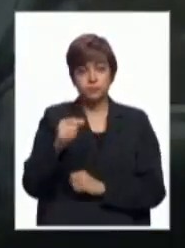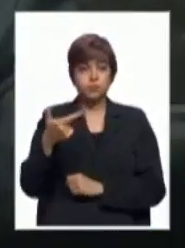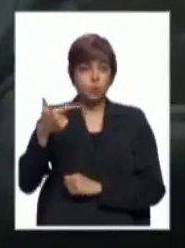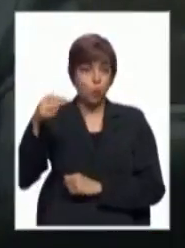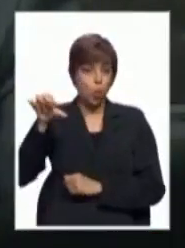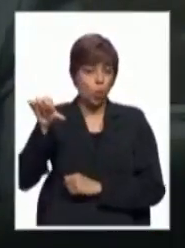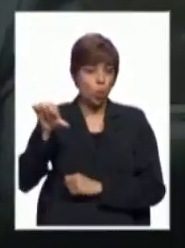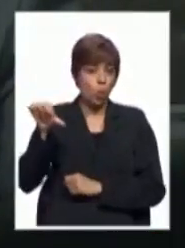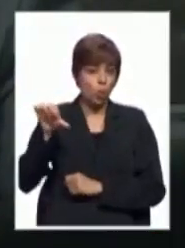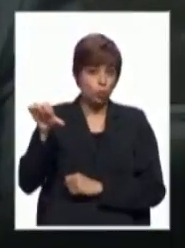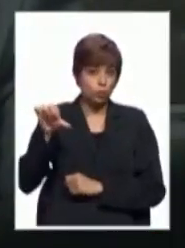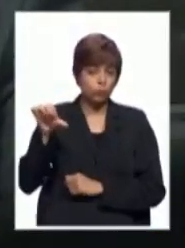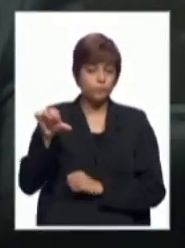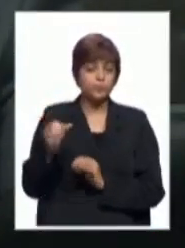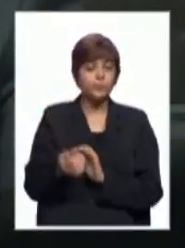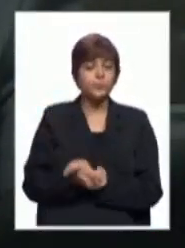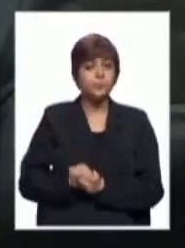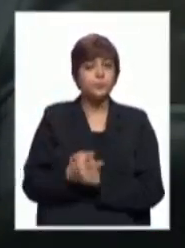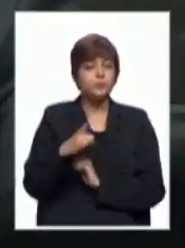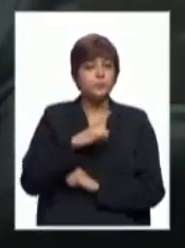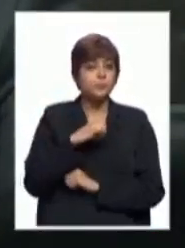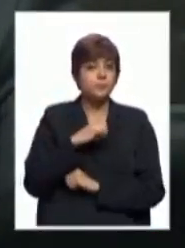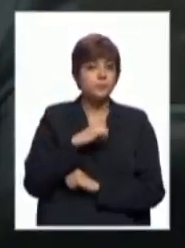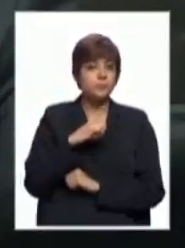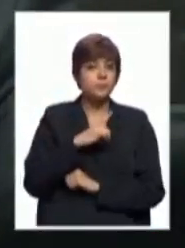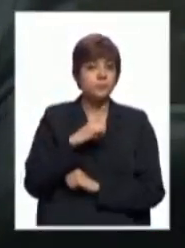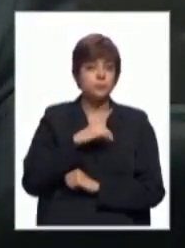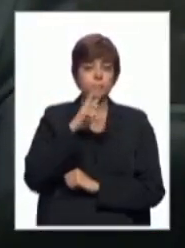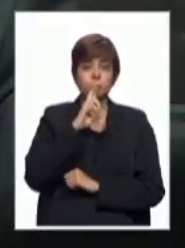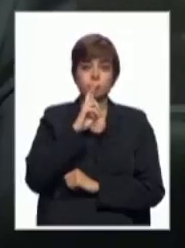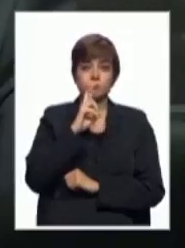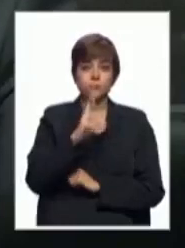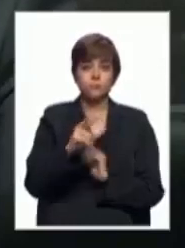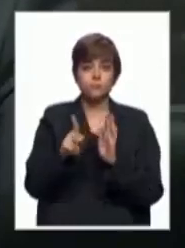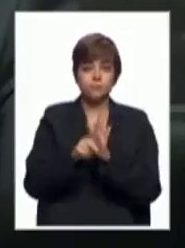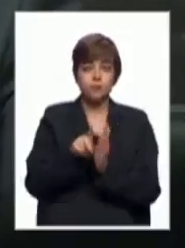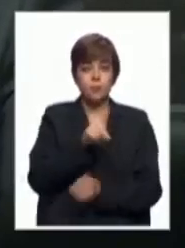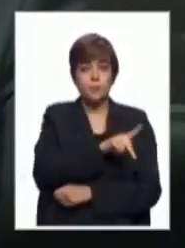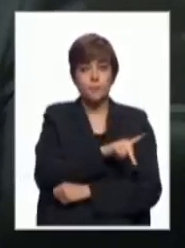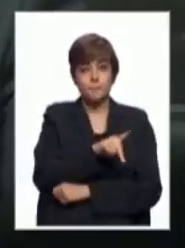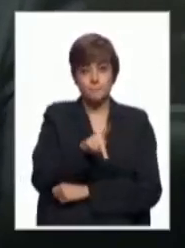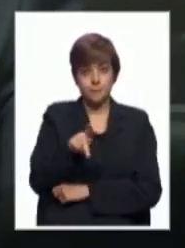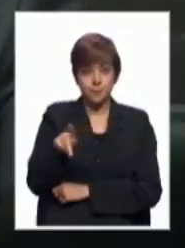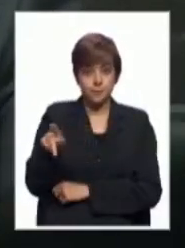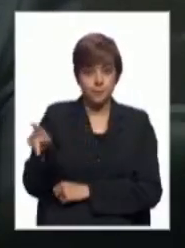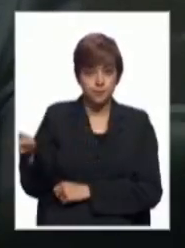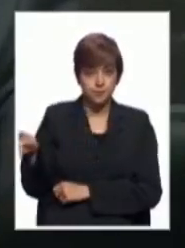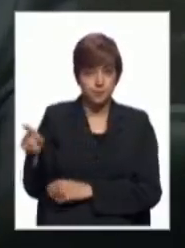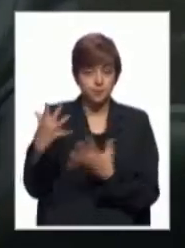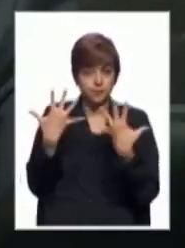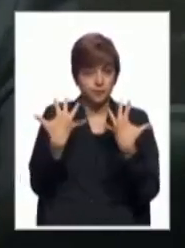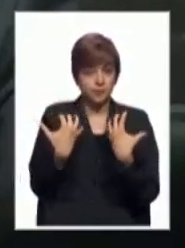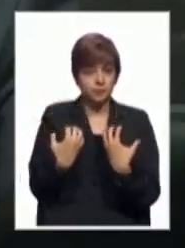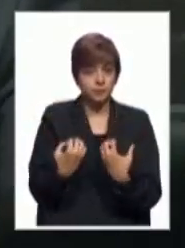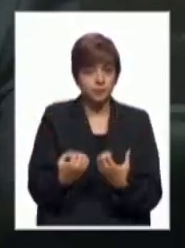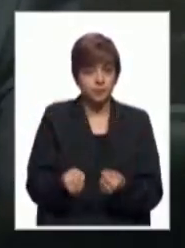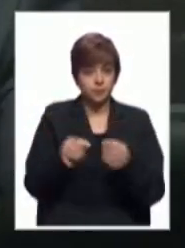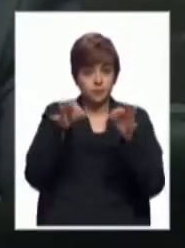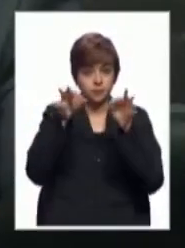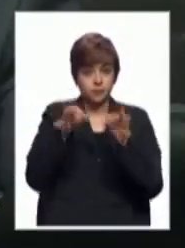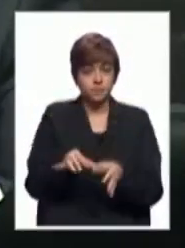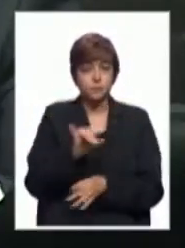o resultado no primeiro escrutínio para o cargo de presidente será considerado definitivo se